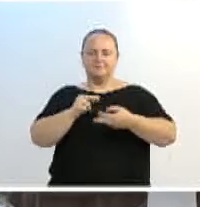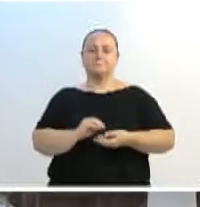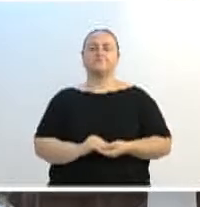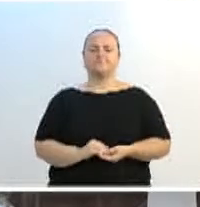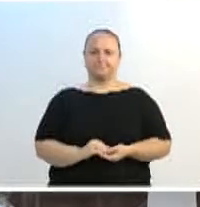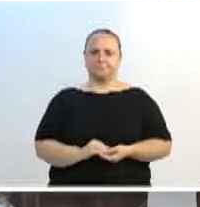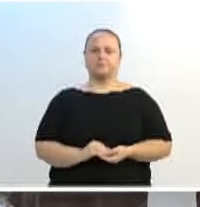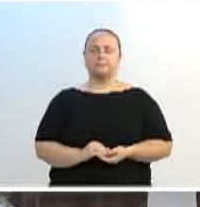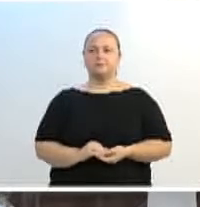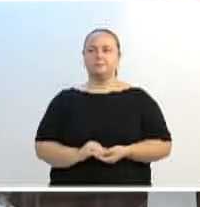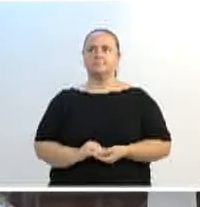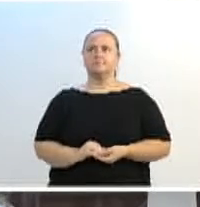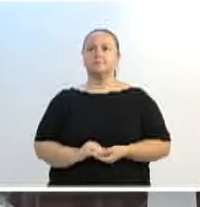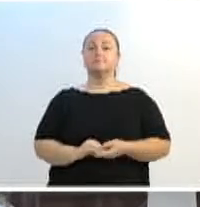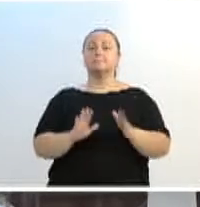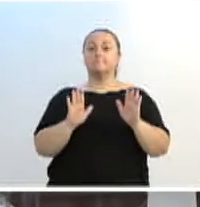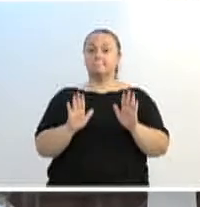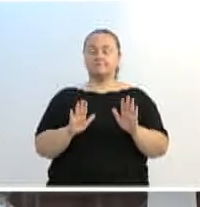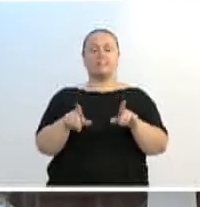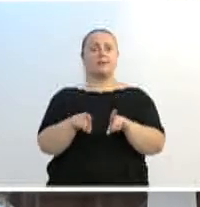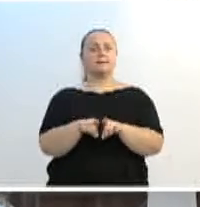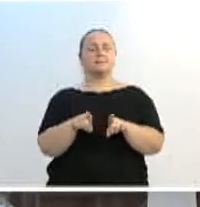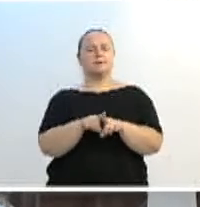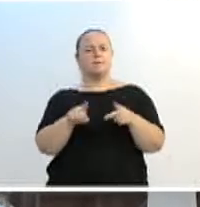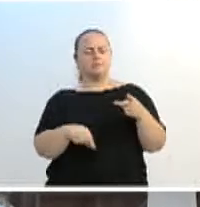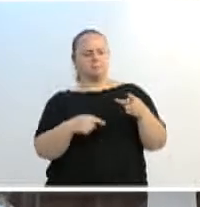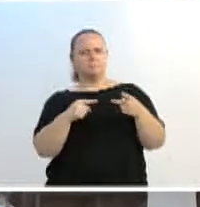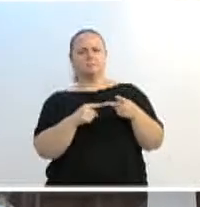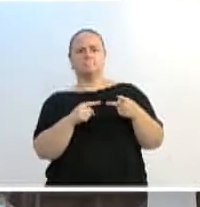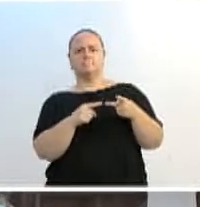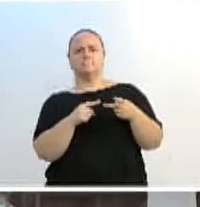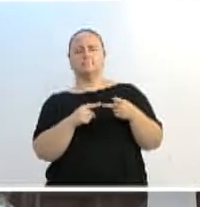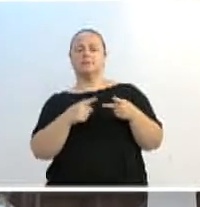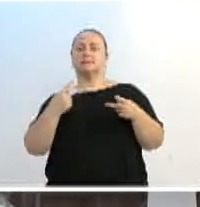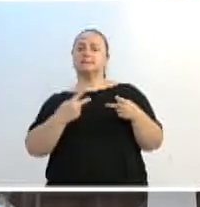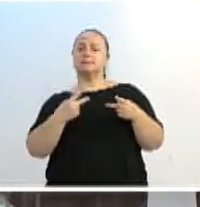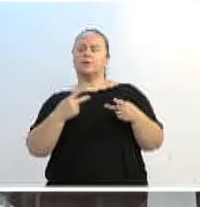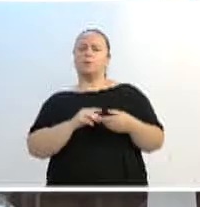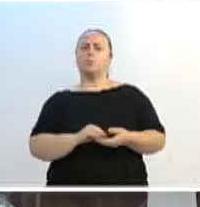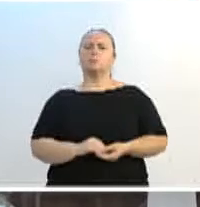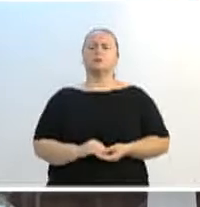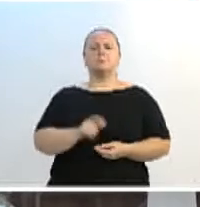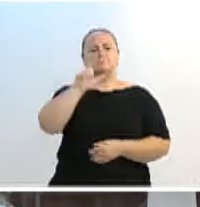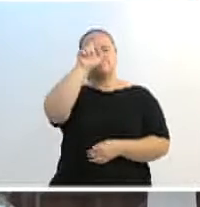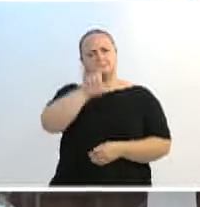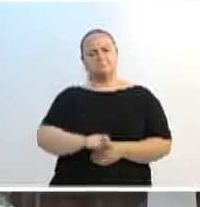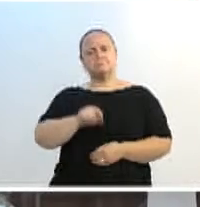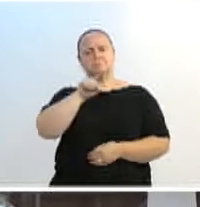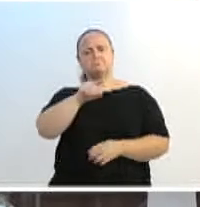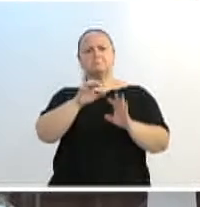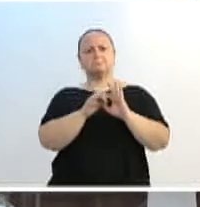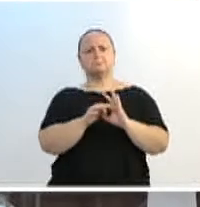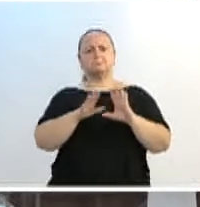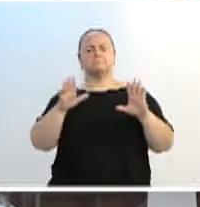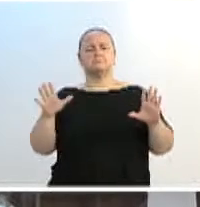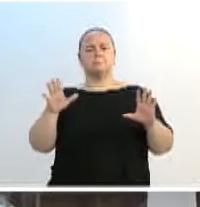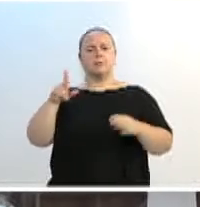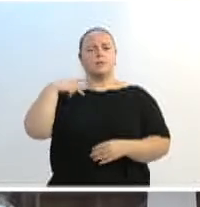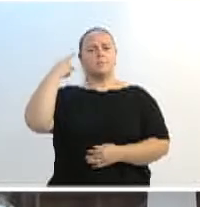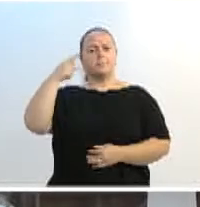o senhor, que eu já estou agora na 2ª legislatura com Vossa Excelência, e o senhor é um dos únicos que sempre pregou e falou da independência política e vem